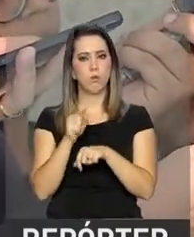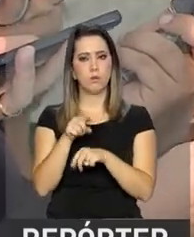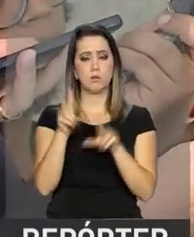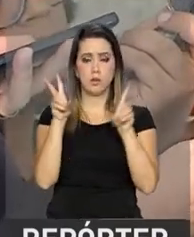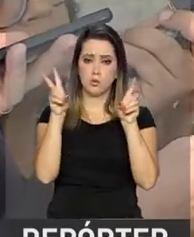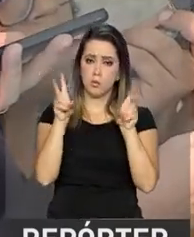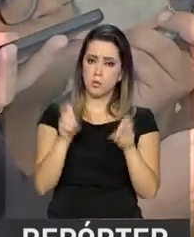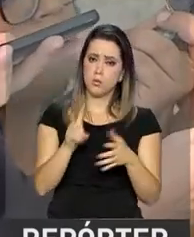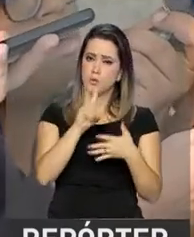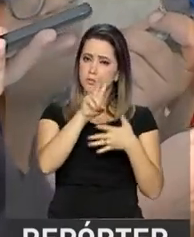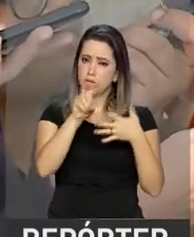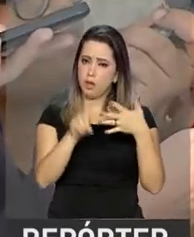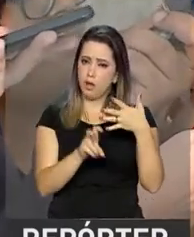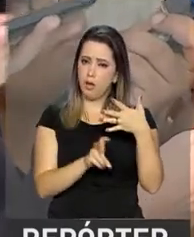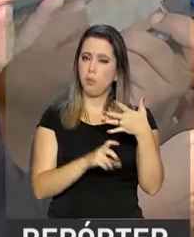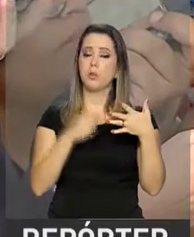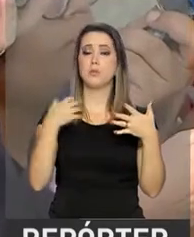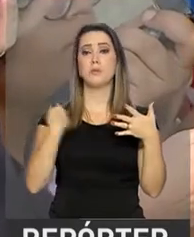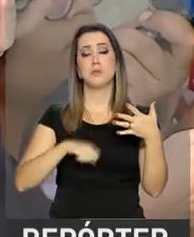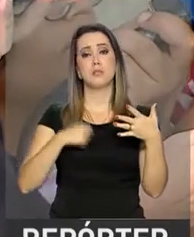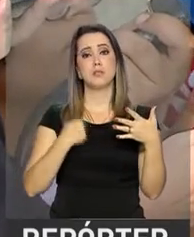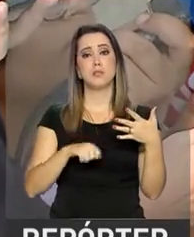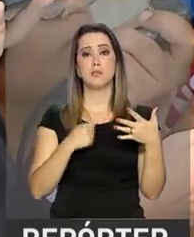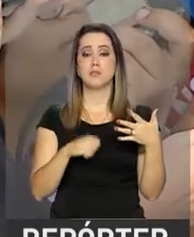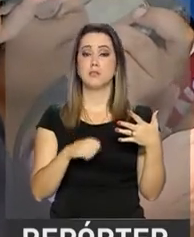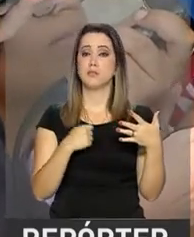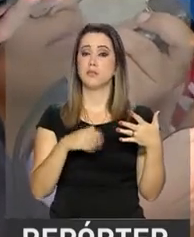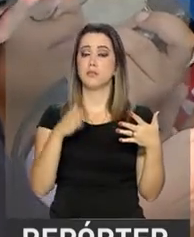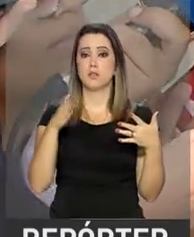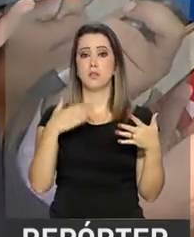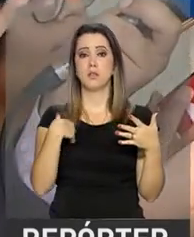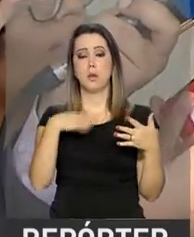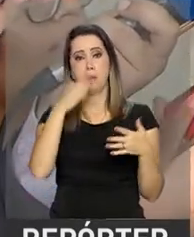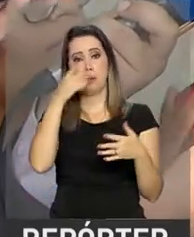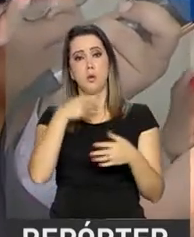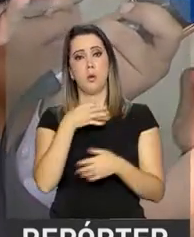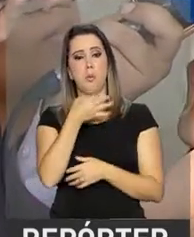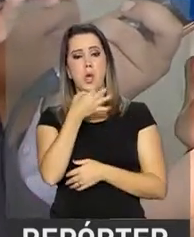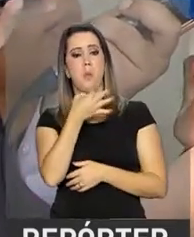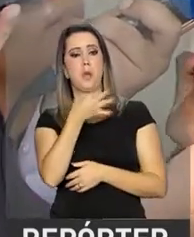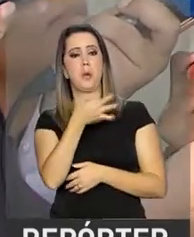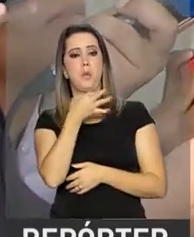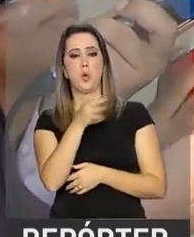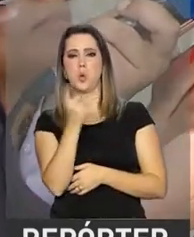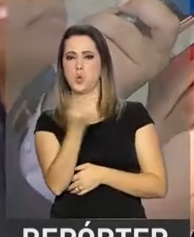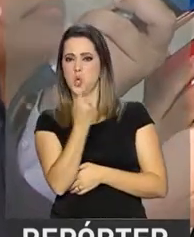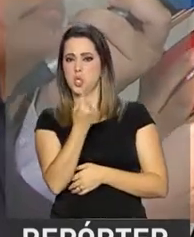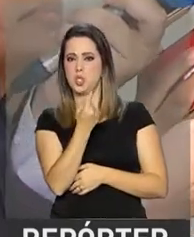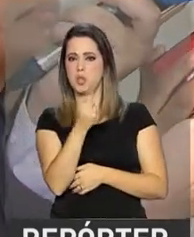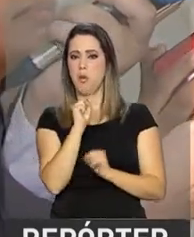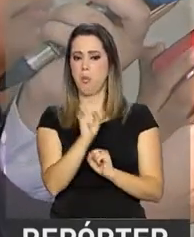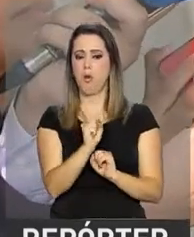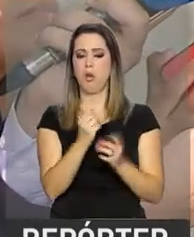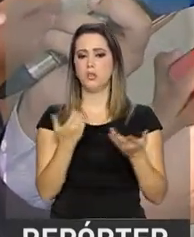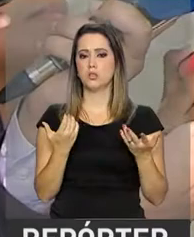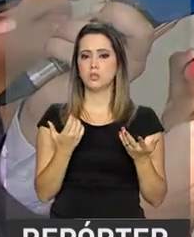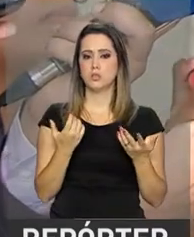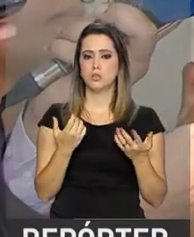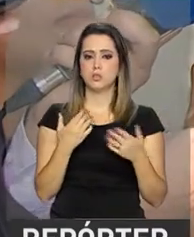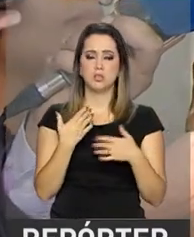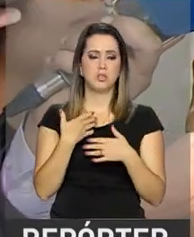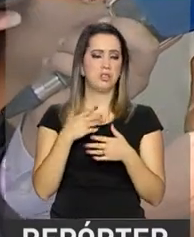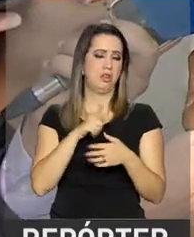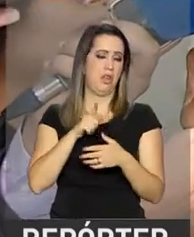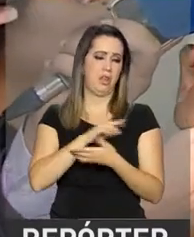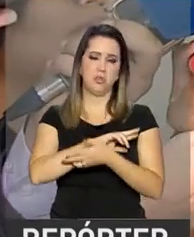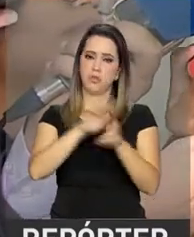temas. Mas precisamos, eu repito, nós não estamos precisando de palpite. Palpiteiro tem bastante. Nós não estamos precisando que gente passe lá e dê palpite. Nós